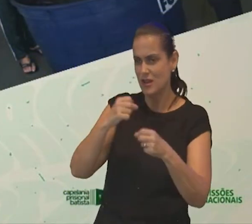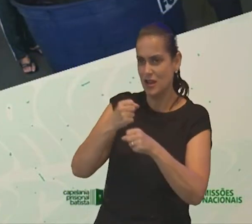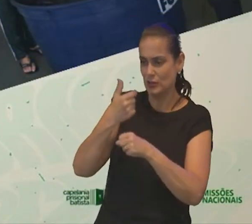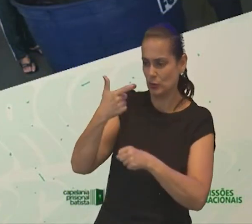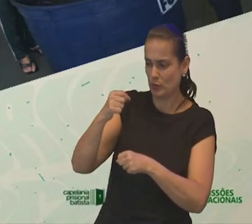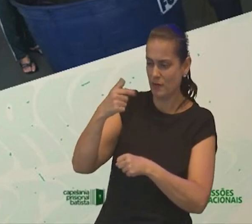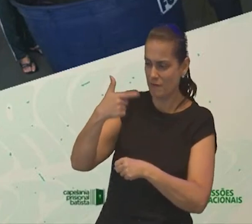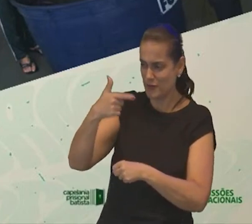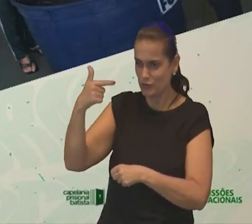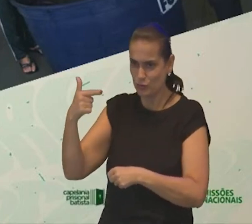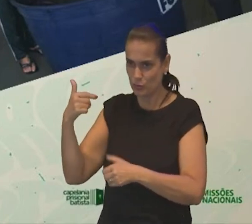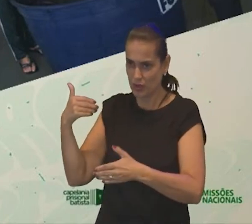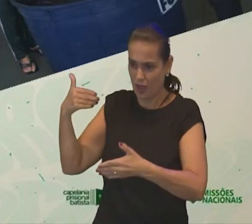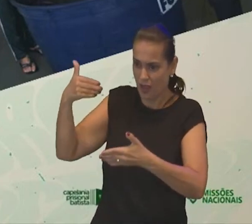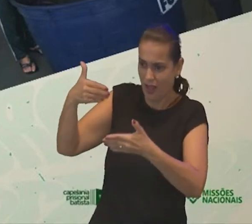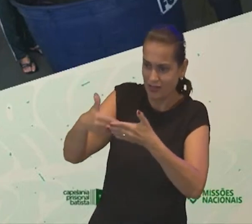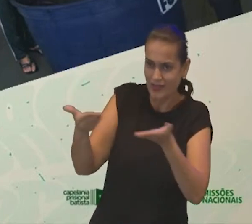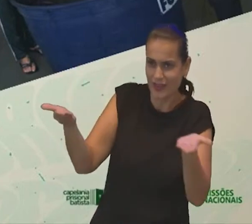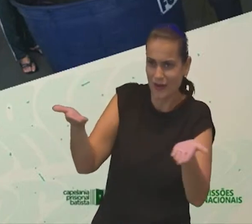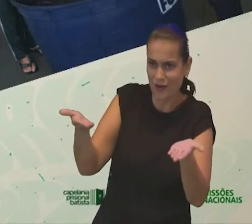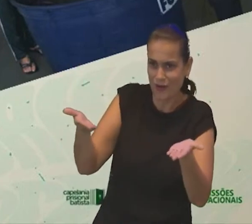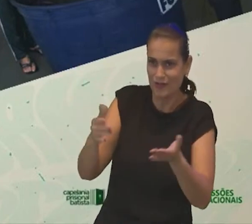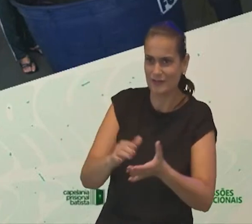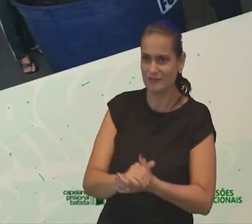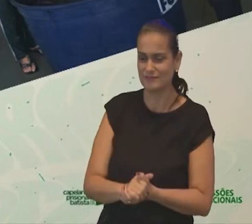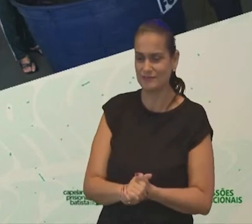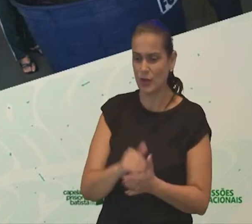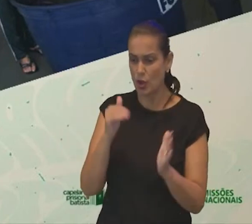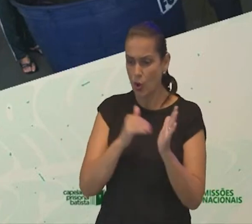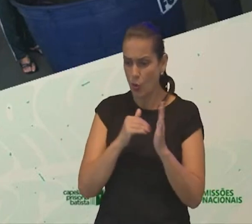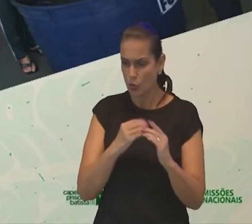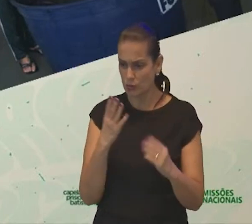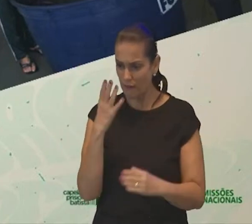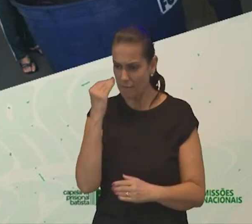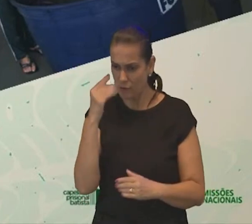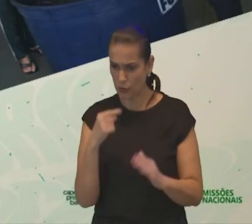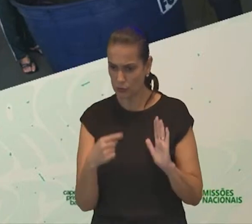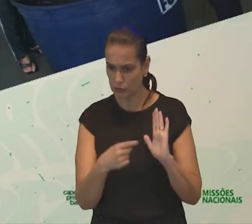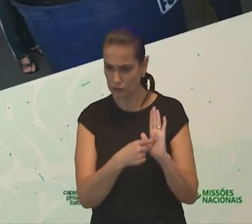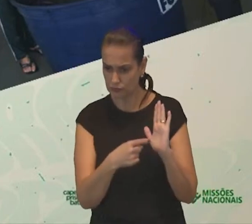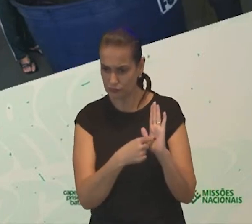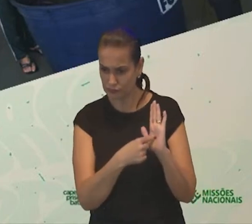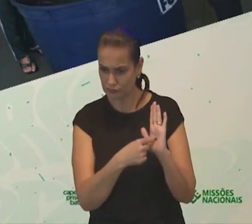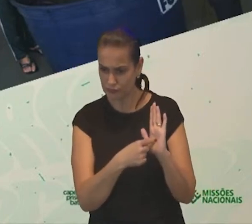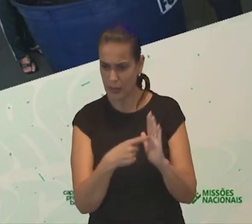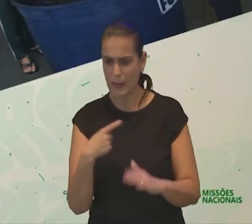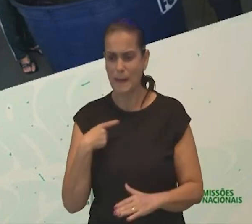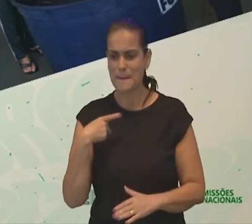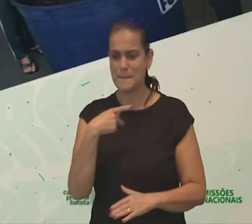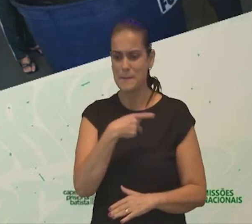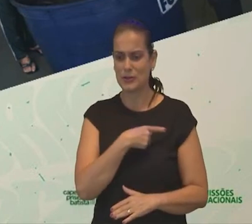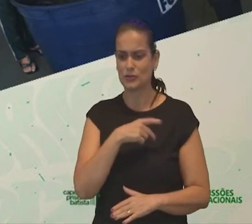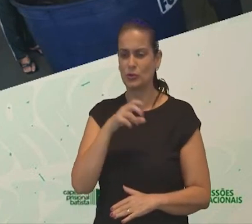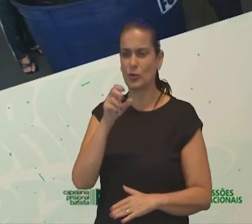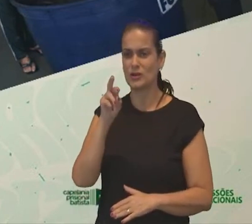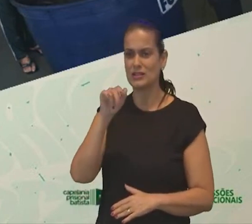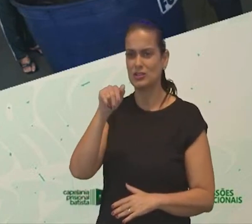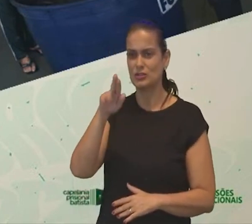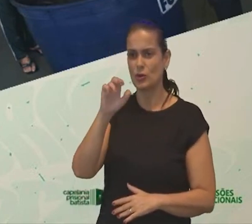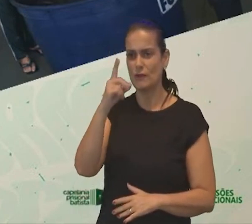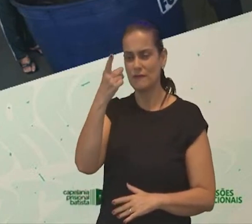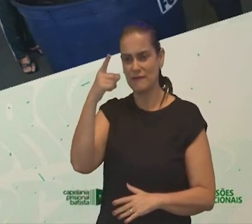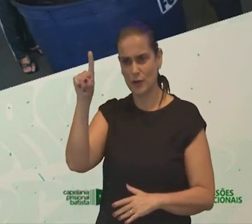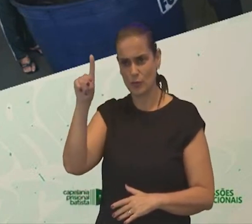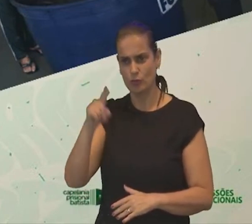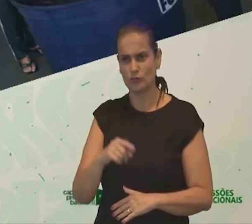2022 para cá. Essa última foto, esse de branco aí é meu pastor Cristóvão, um homem de